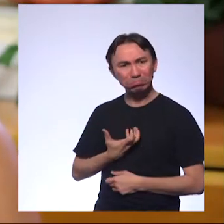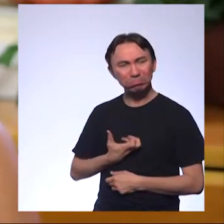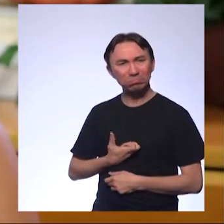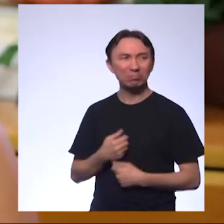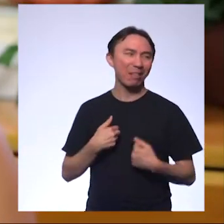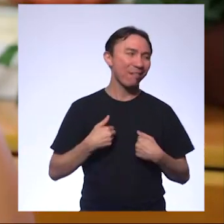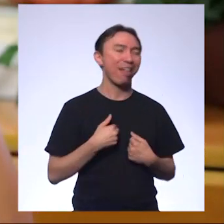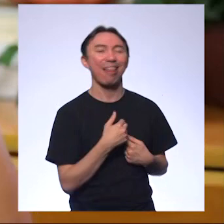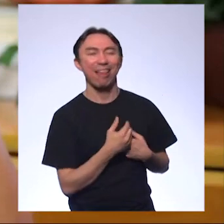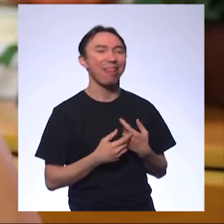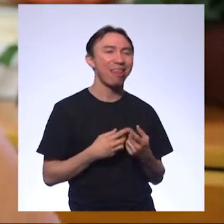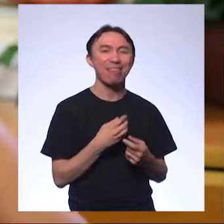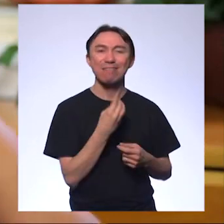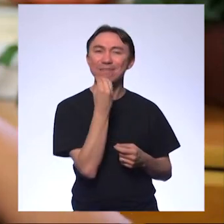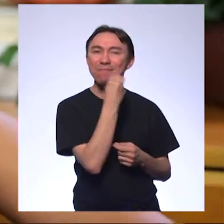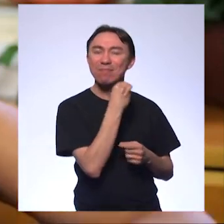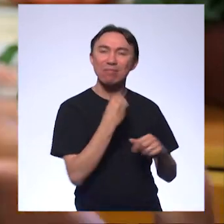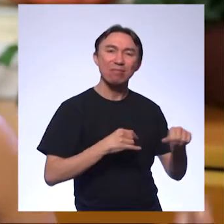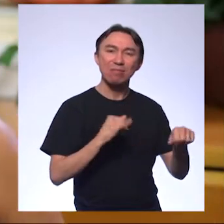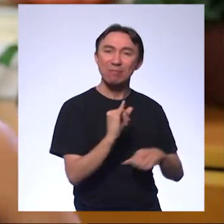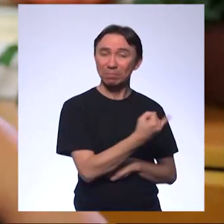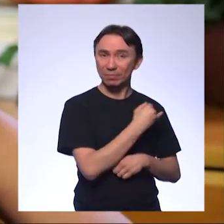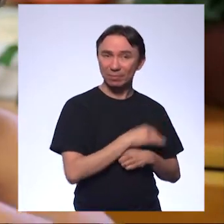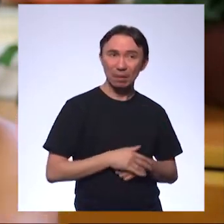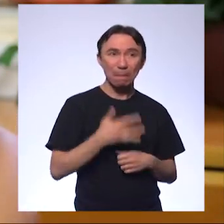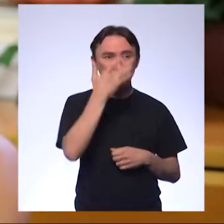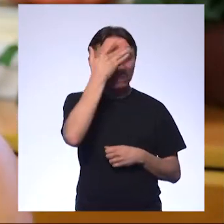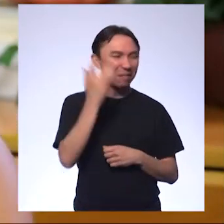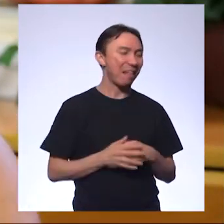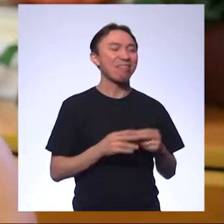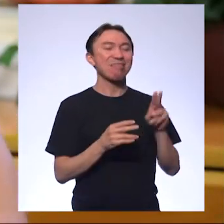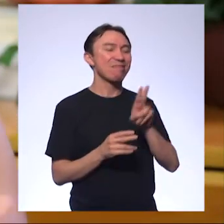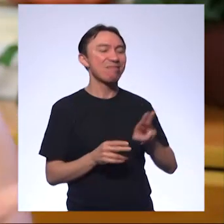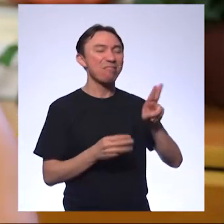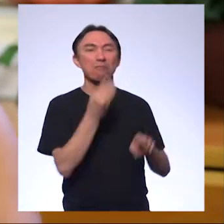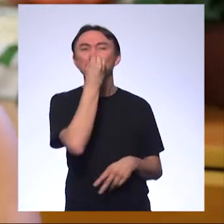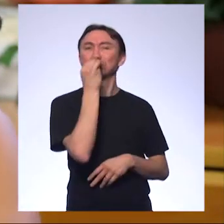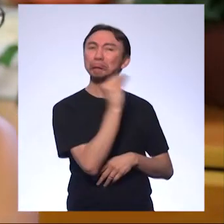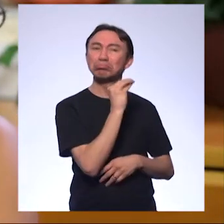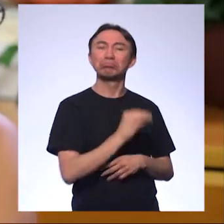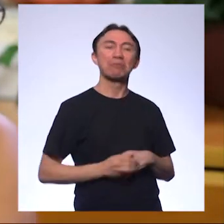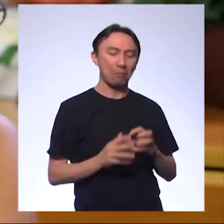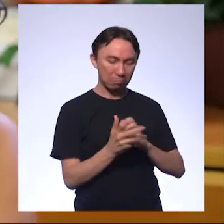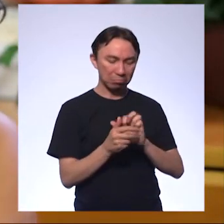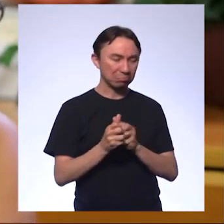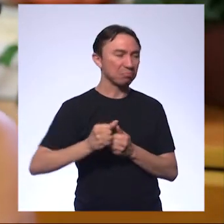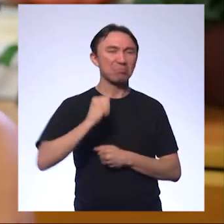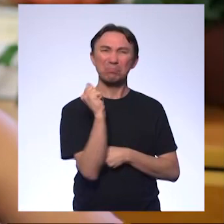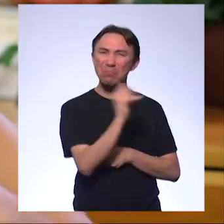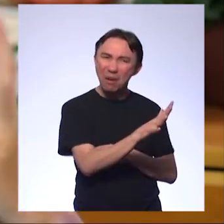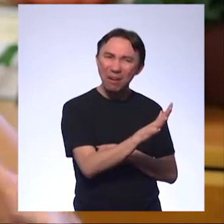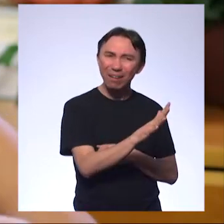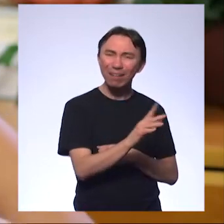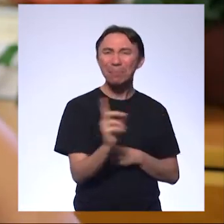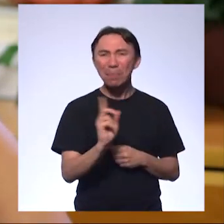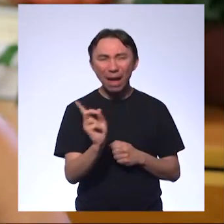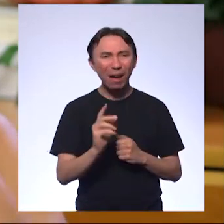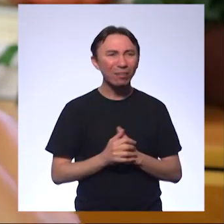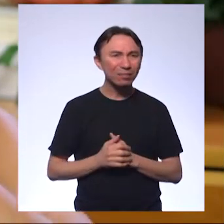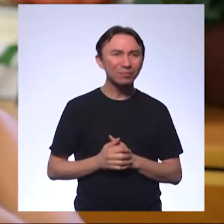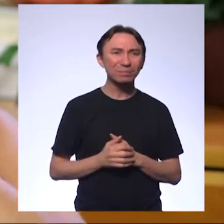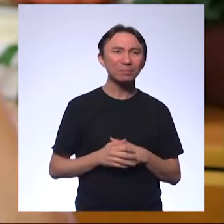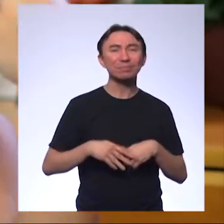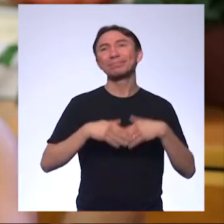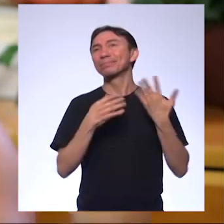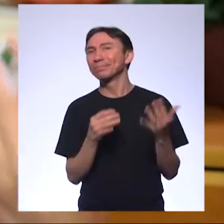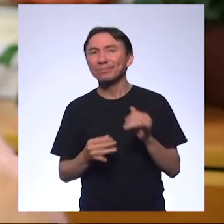são descartáveis, você não pode simplesmente usá-las e descartá-las se esse não for o combinado, entende? Tá tudo bem se você